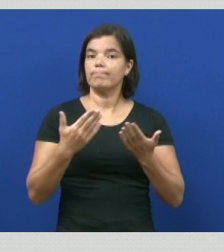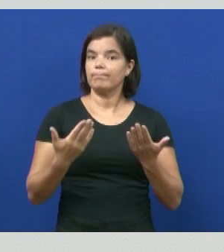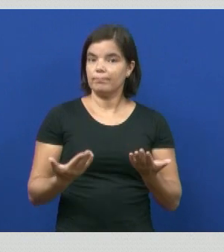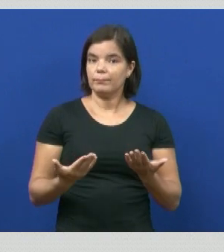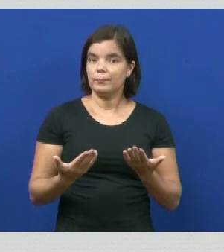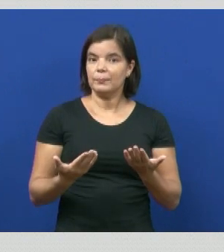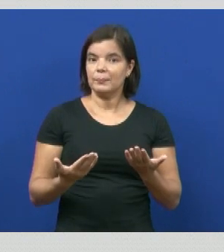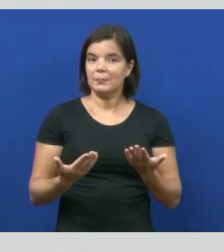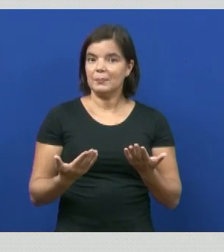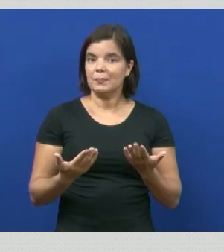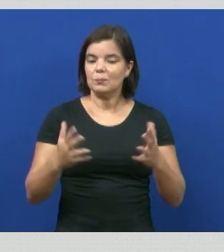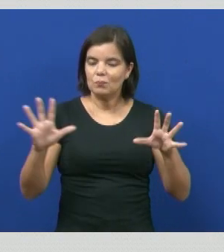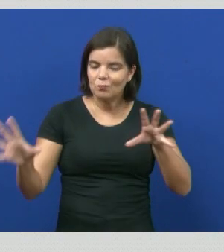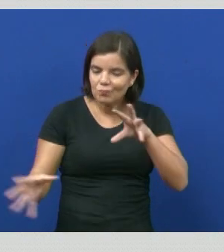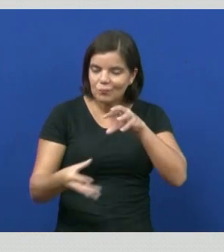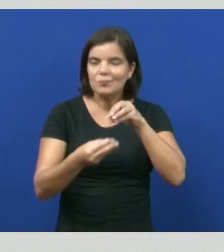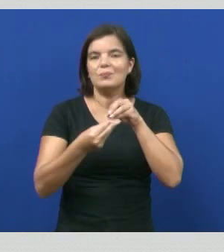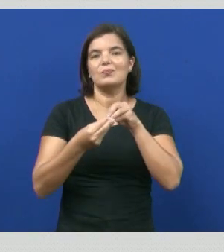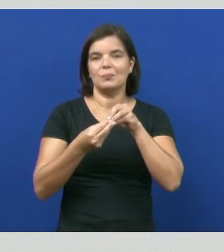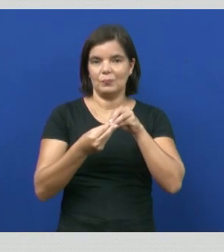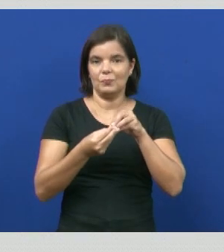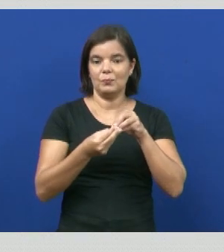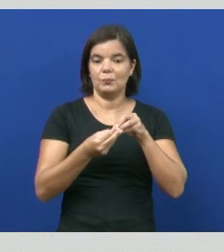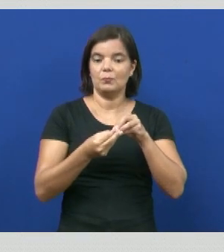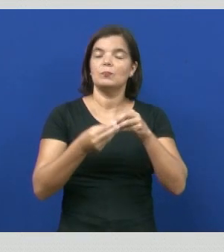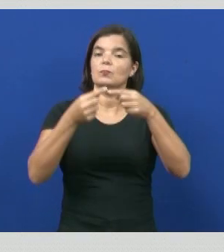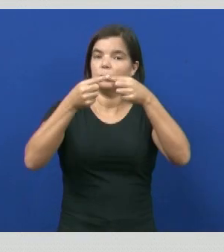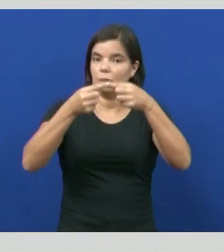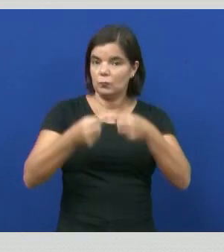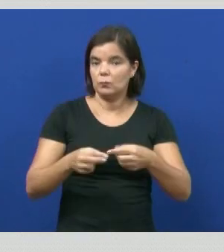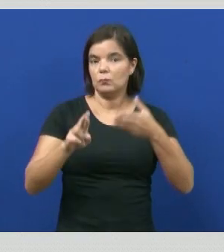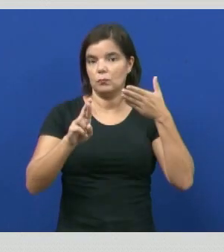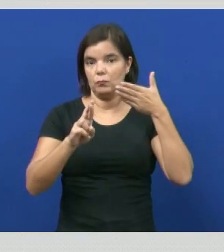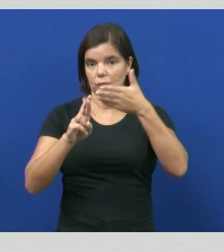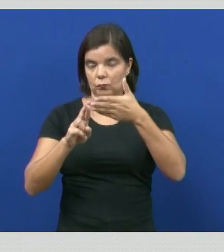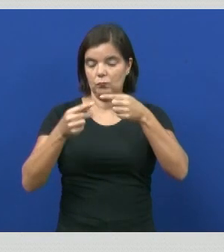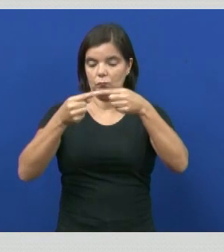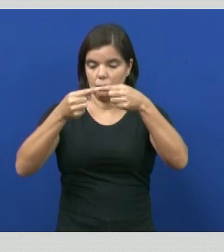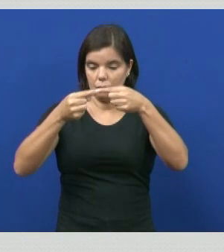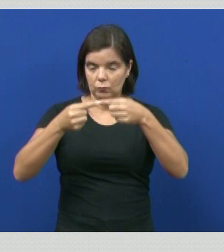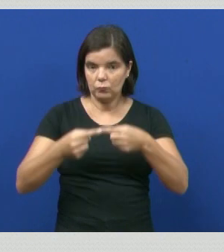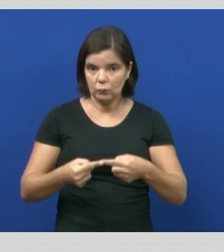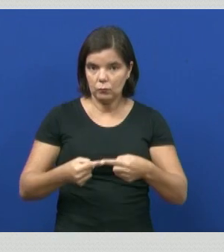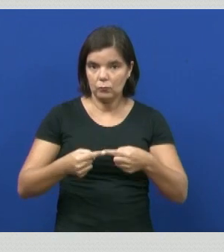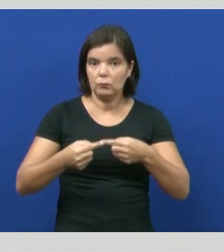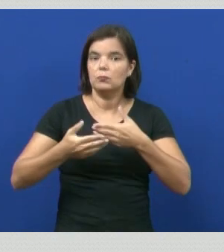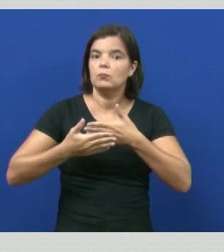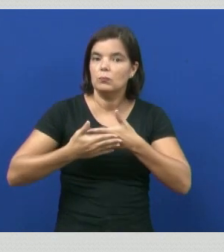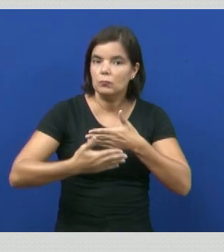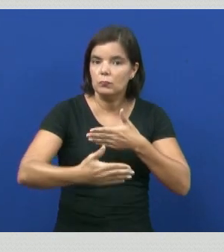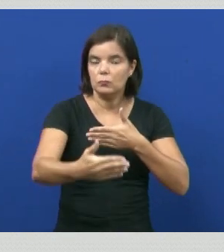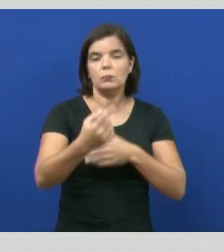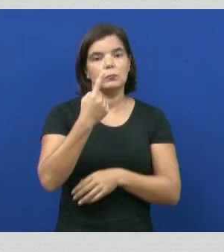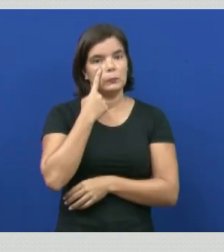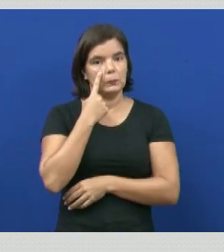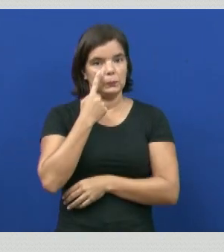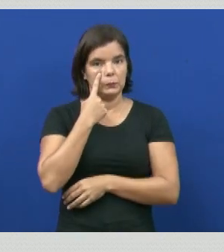Então, fazendo um apanhado do que é uma coesão referencial e uma coesão sequencial, observem